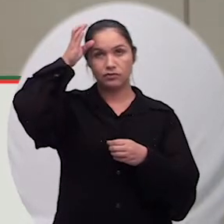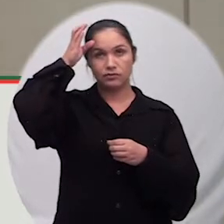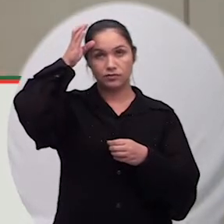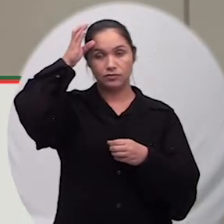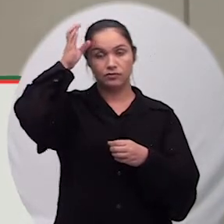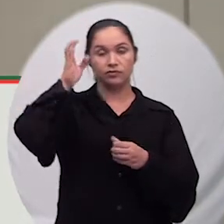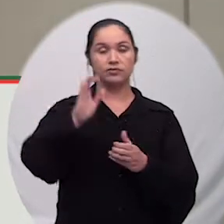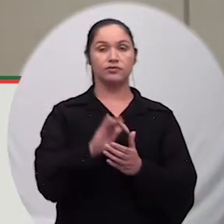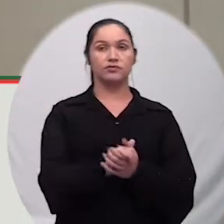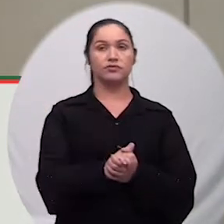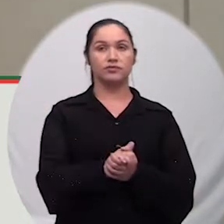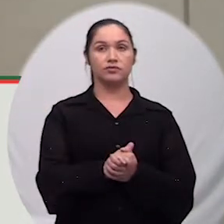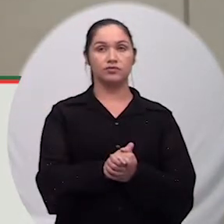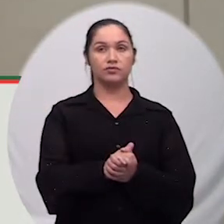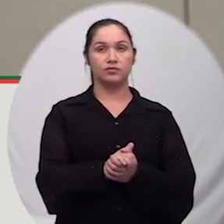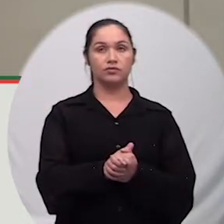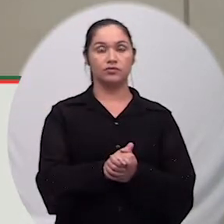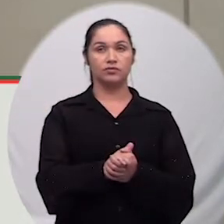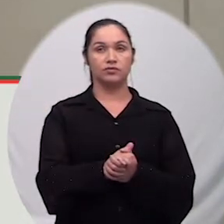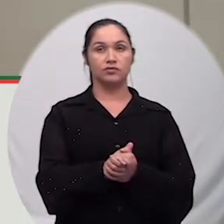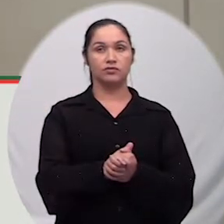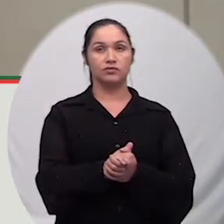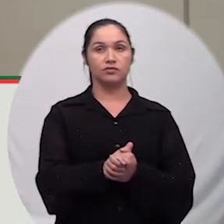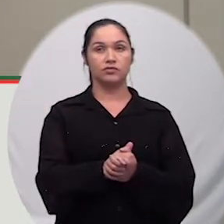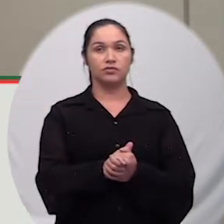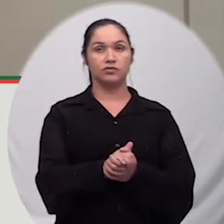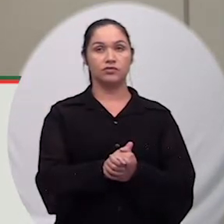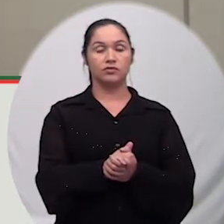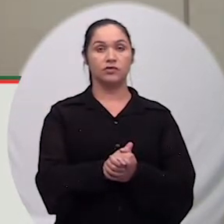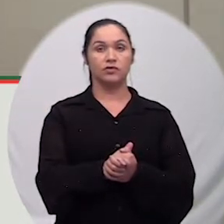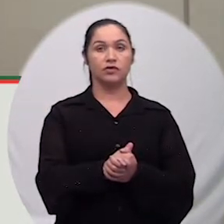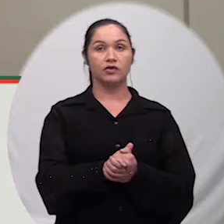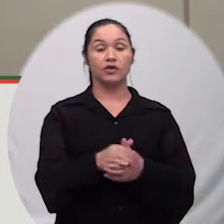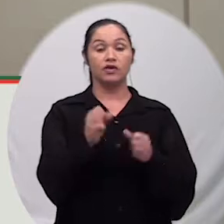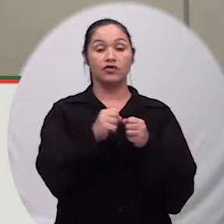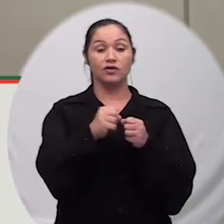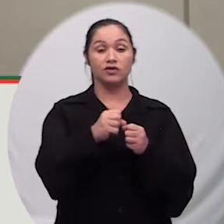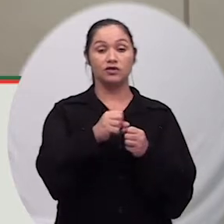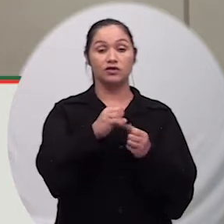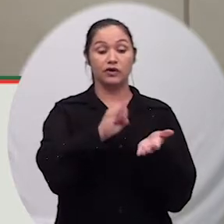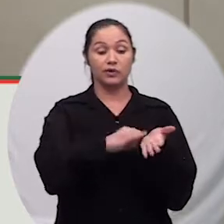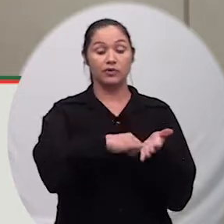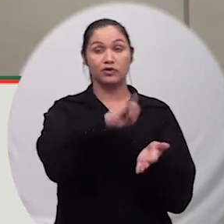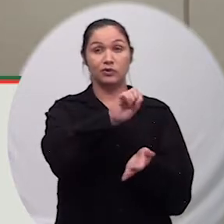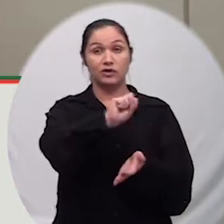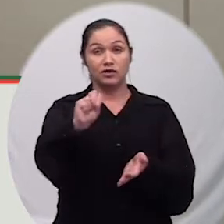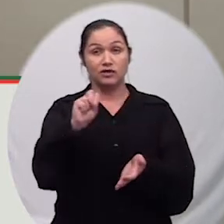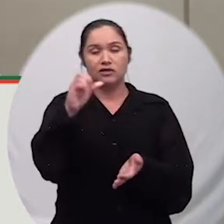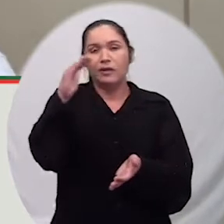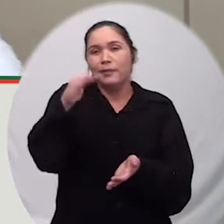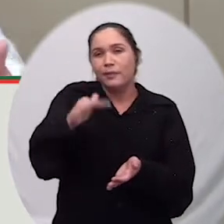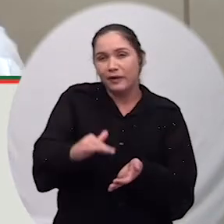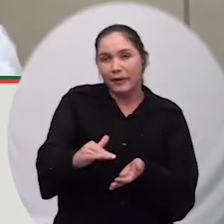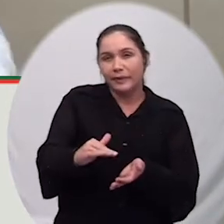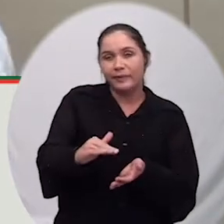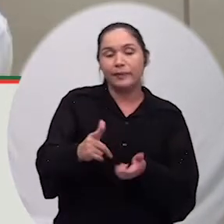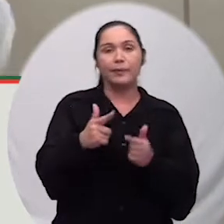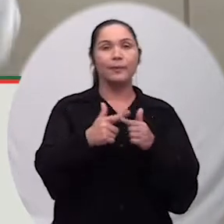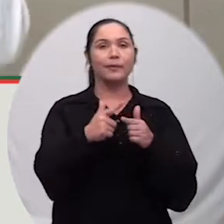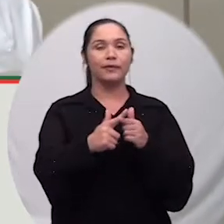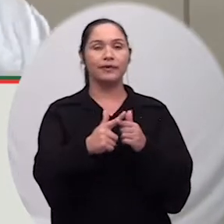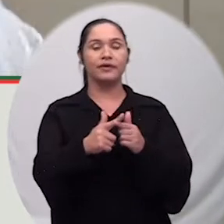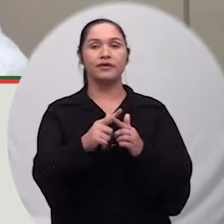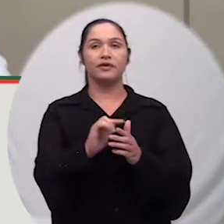nessa situação de ter um ISS mais baixo, porque a intenção era que